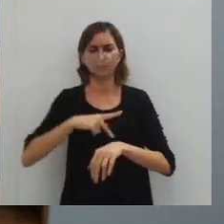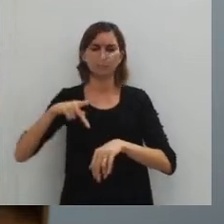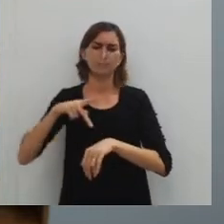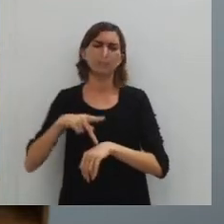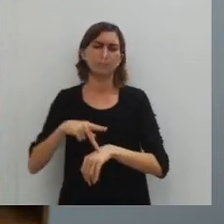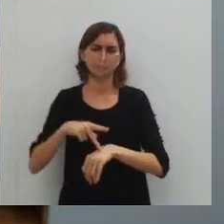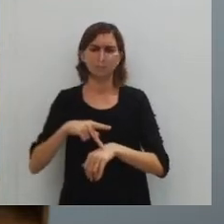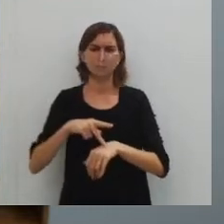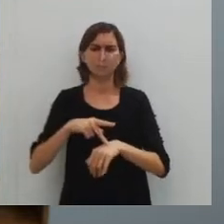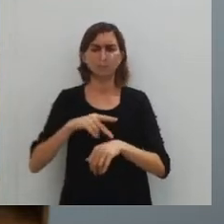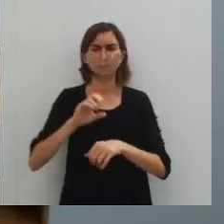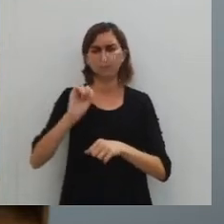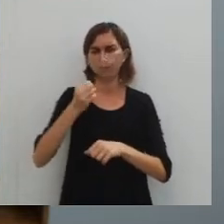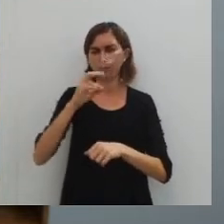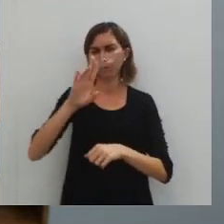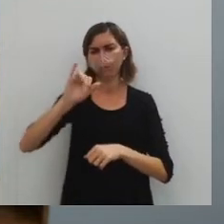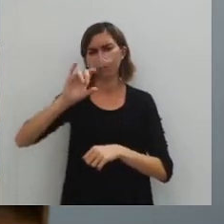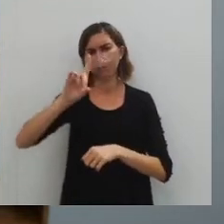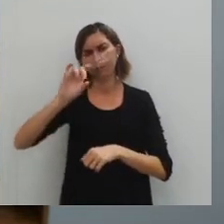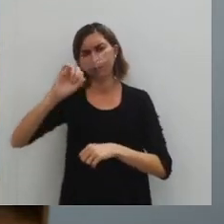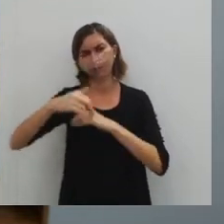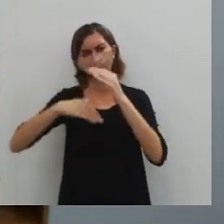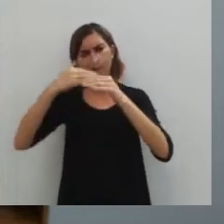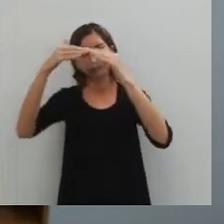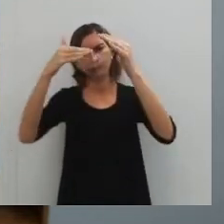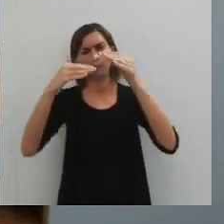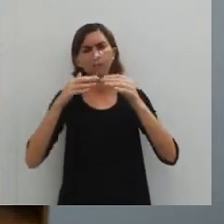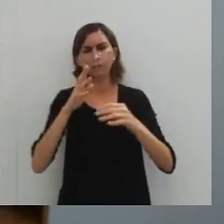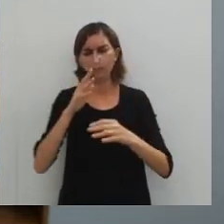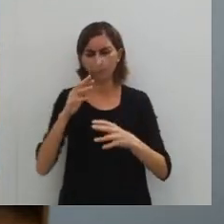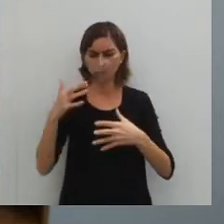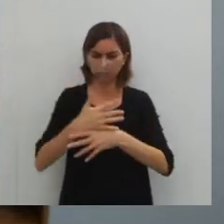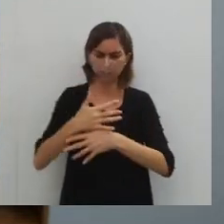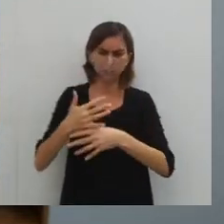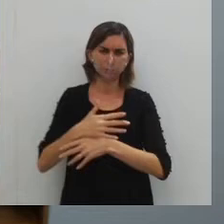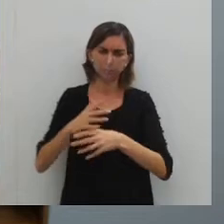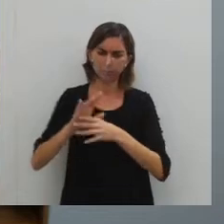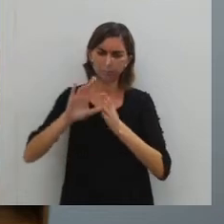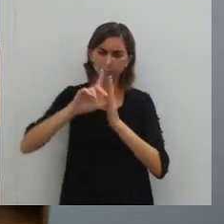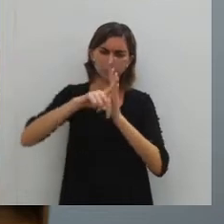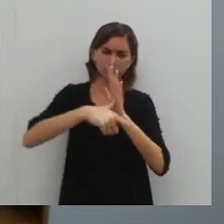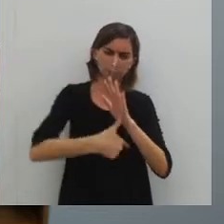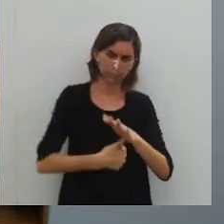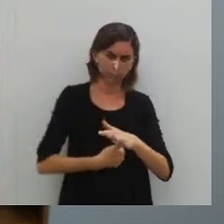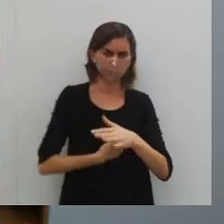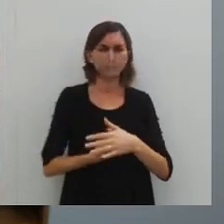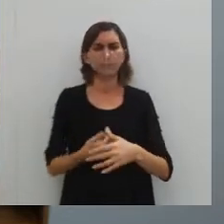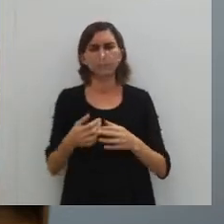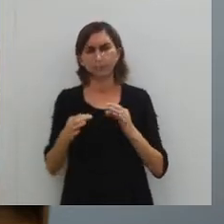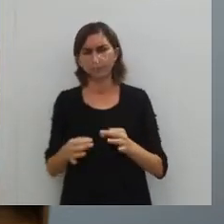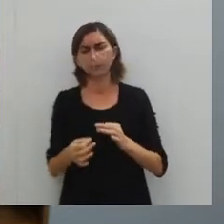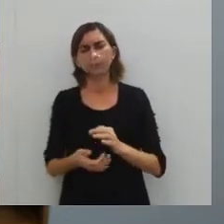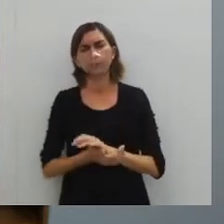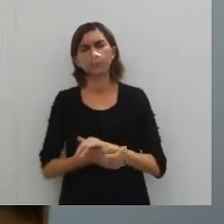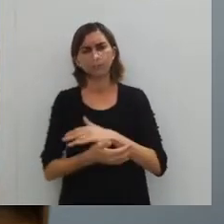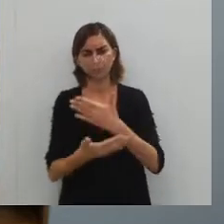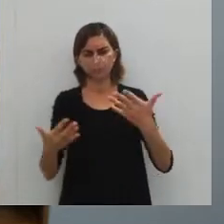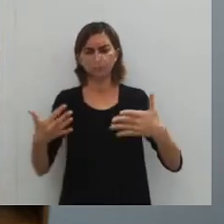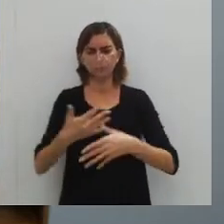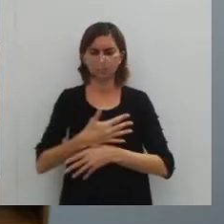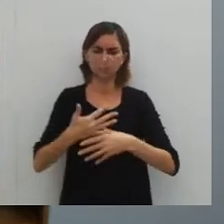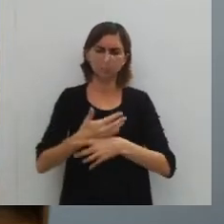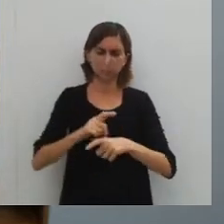países subdesenvolvidos, que tiveram um processo de urbanização tardia, certo? As